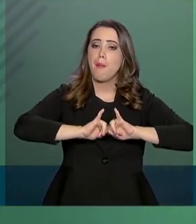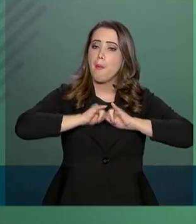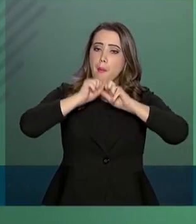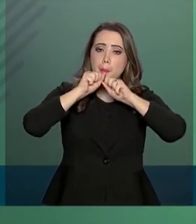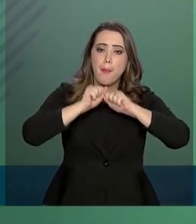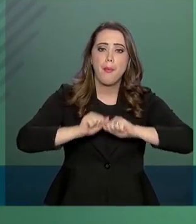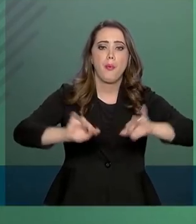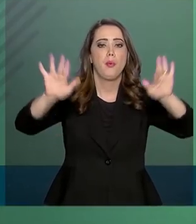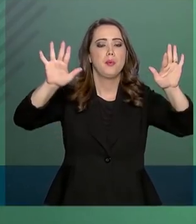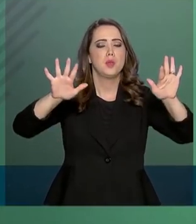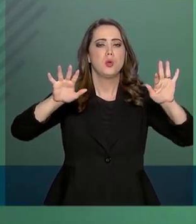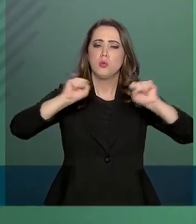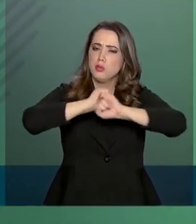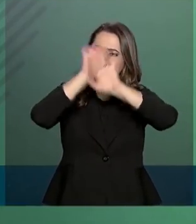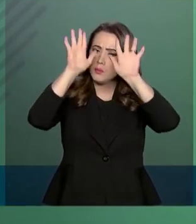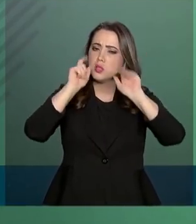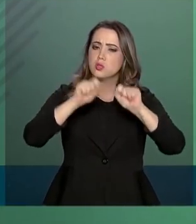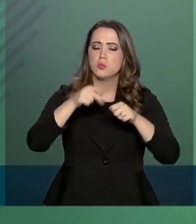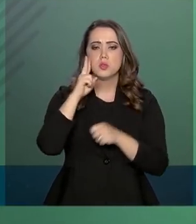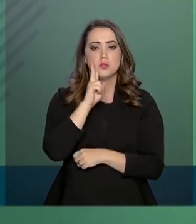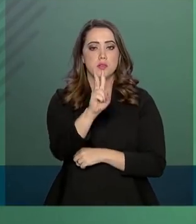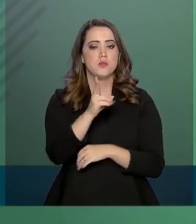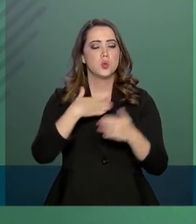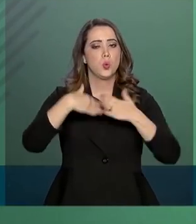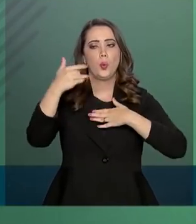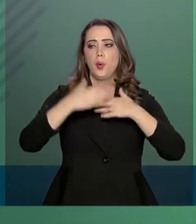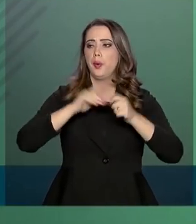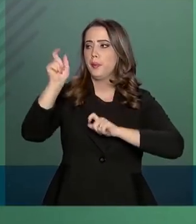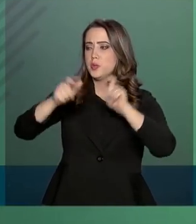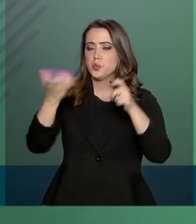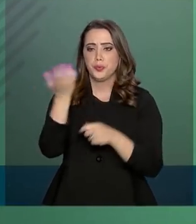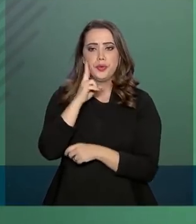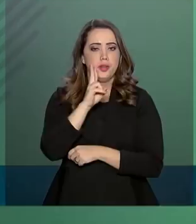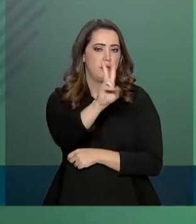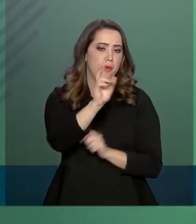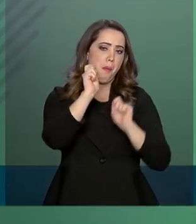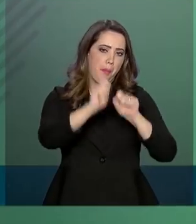pode ser acessado por qualquer cidadão